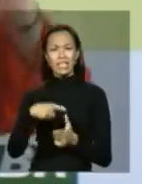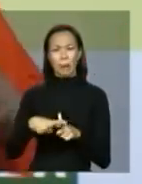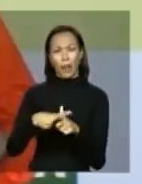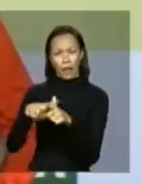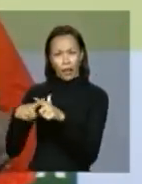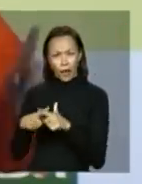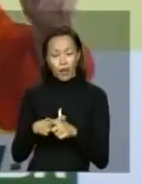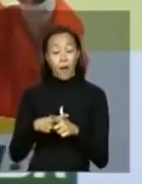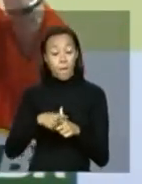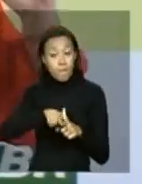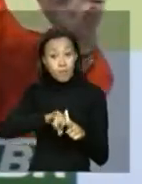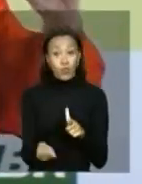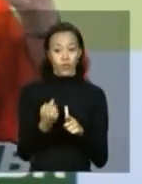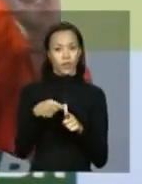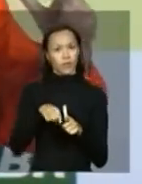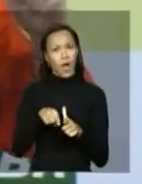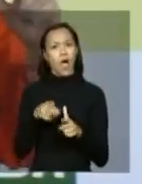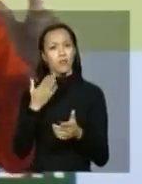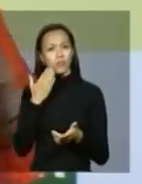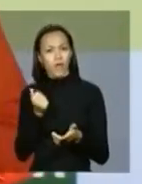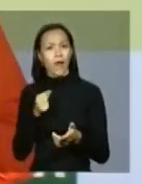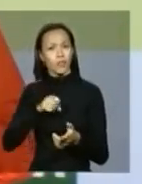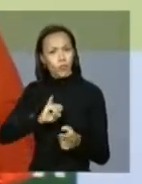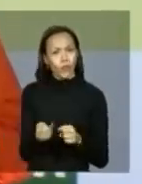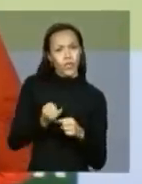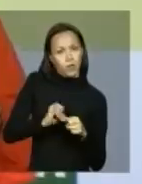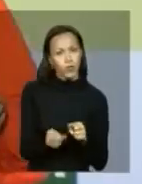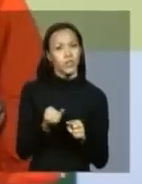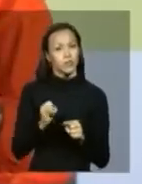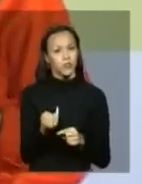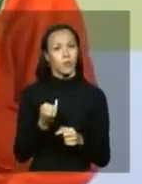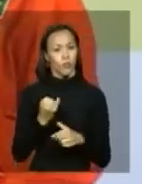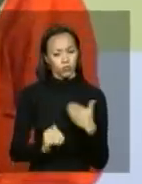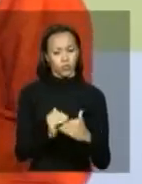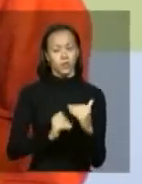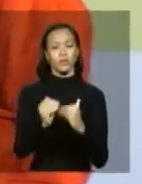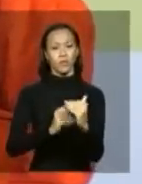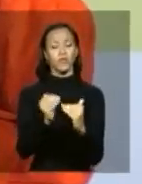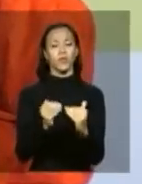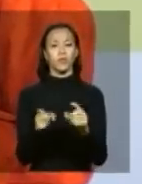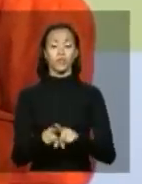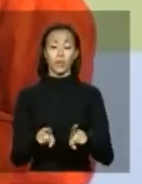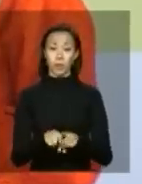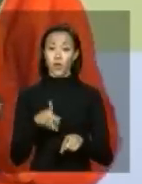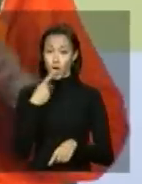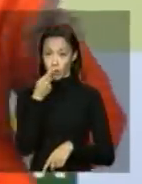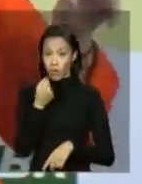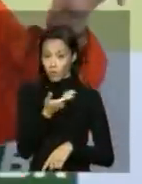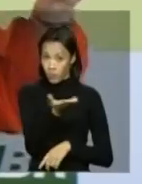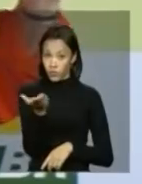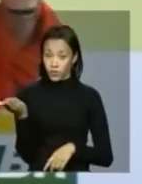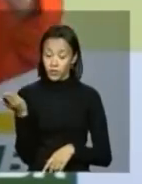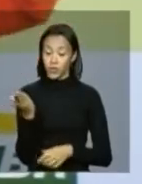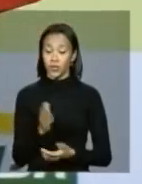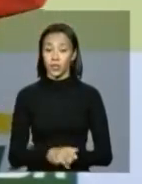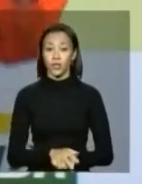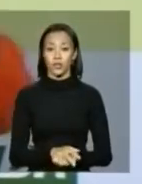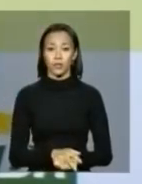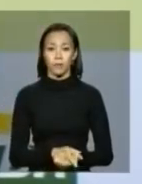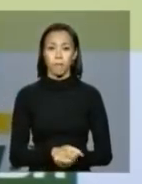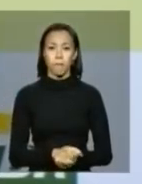aproveitando oportunidades que sempre uma crise traz. Ao mesmo tempo, eu quero dizer a vocês